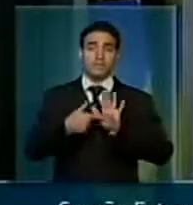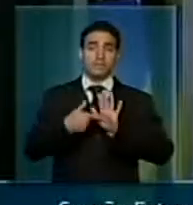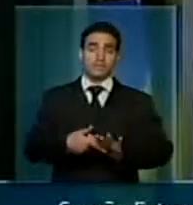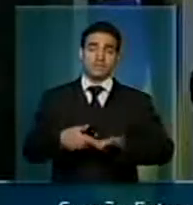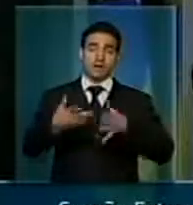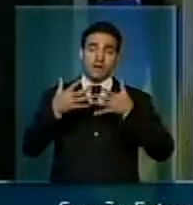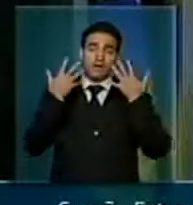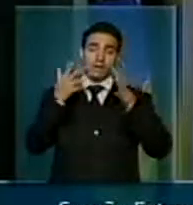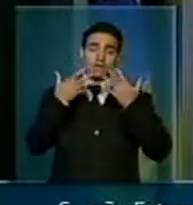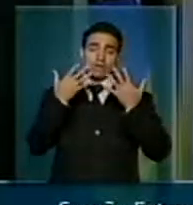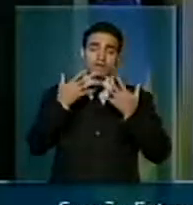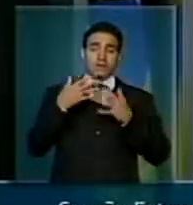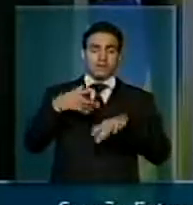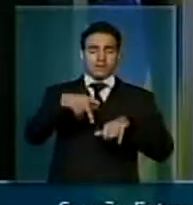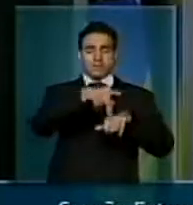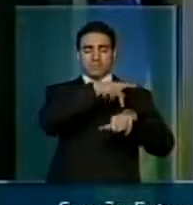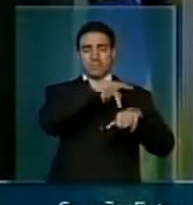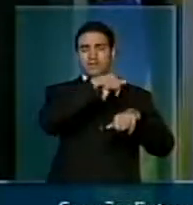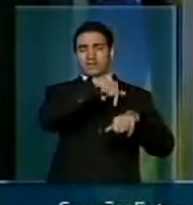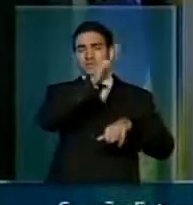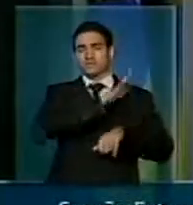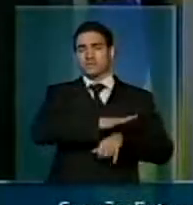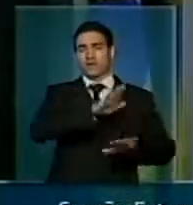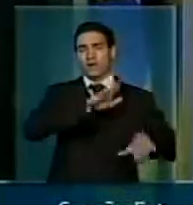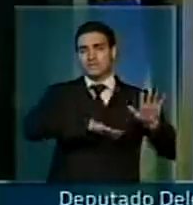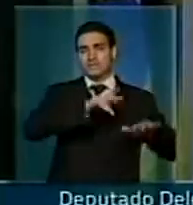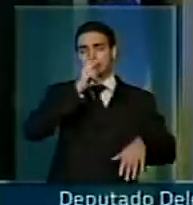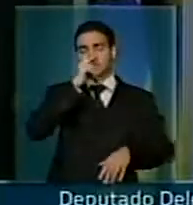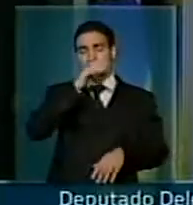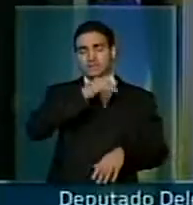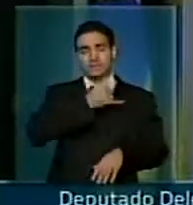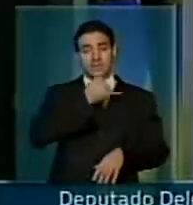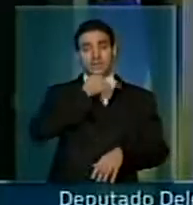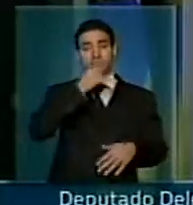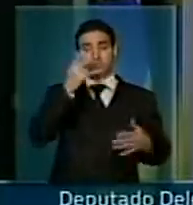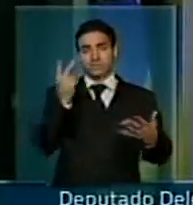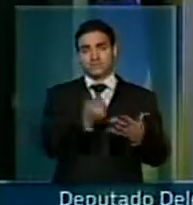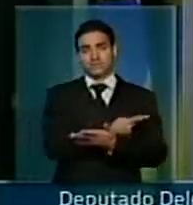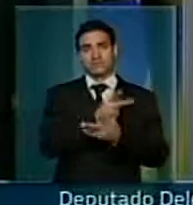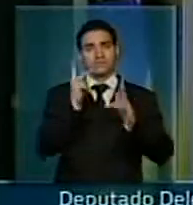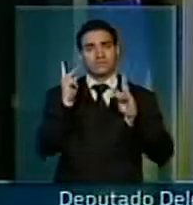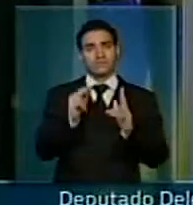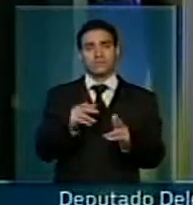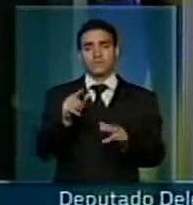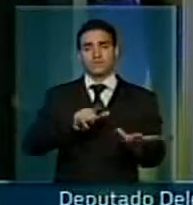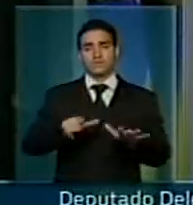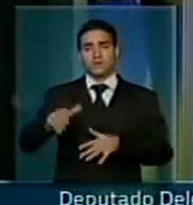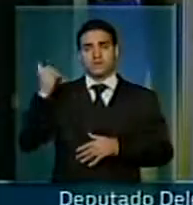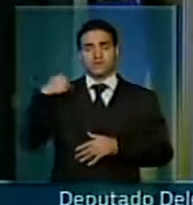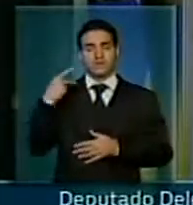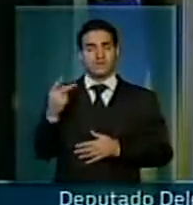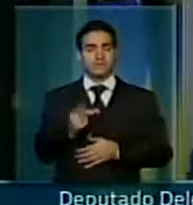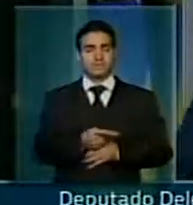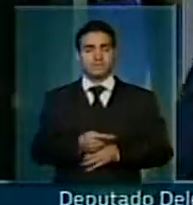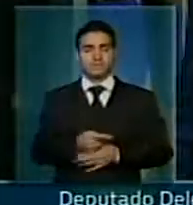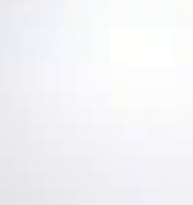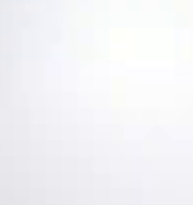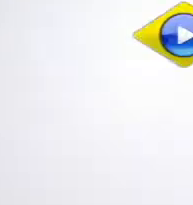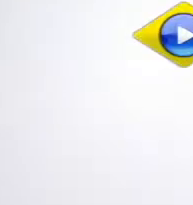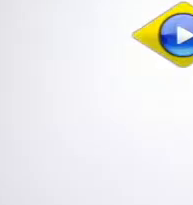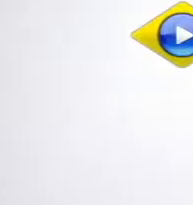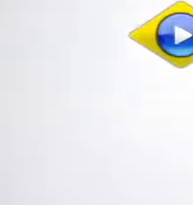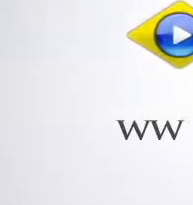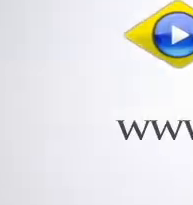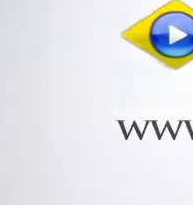num país, por muitas das vezes, em realidades tão tristes como aconteceu na semana passada. Muito obrigado.